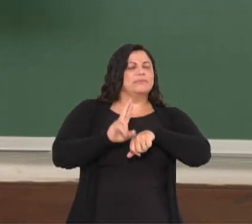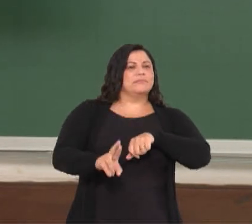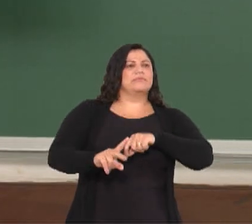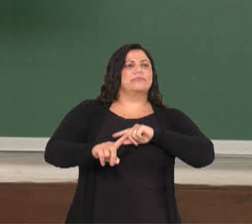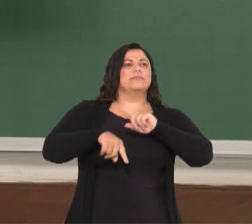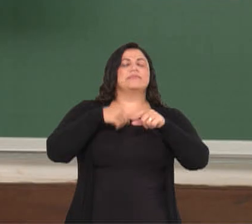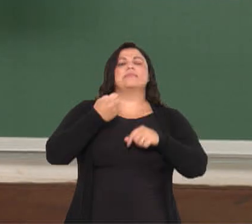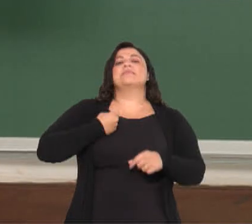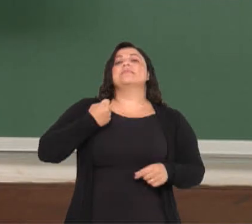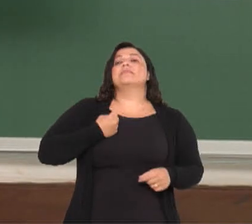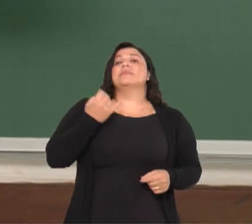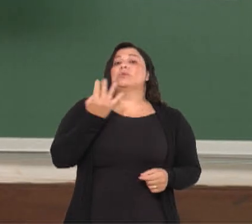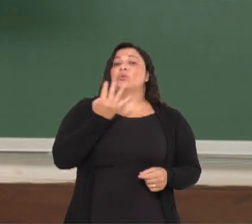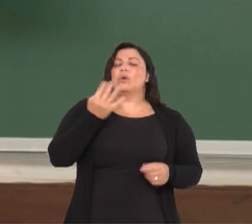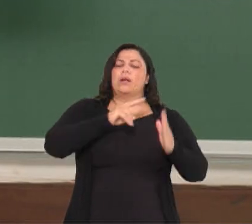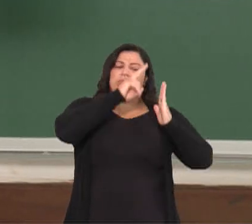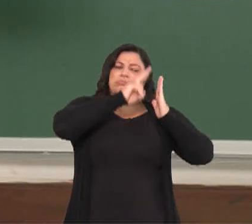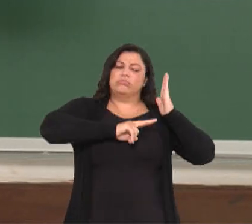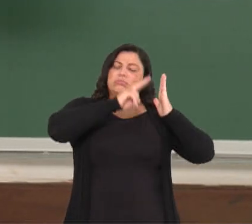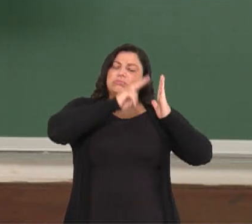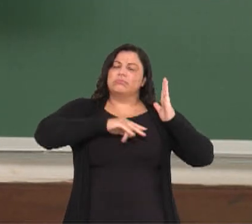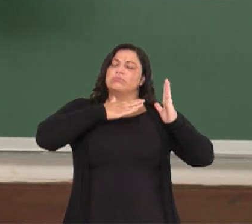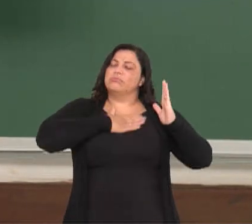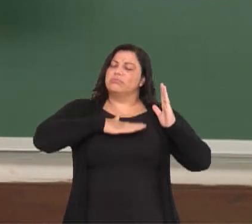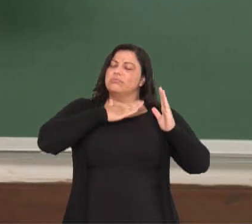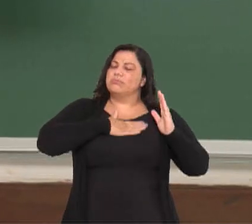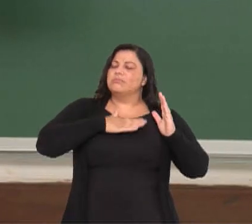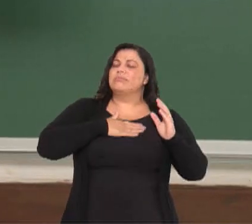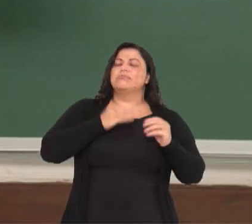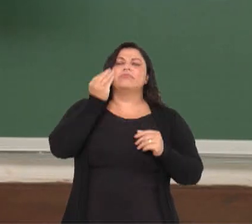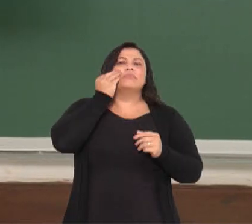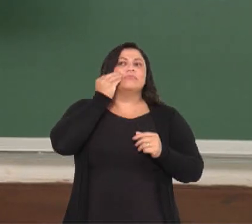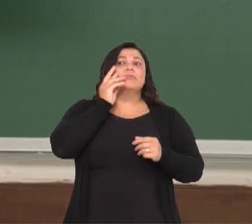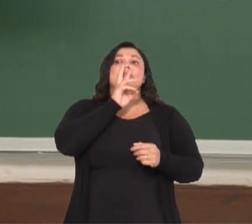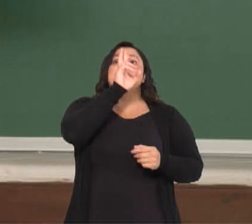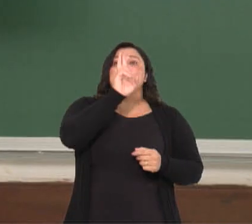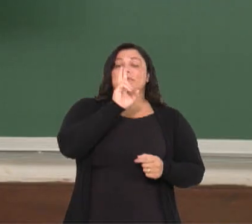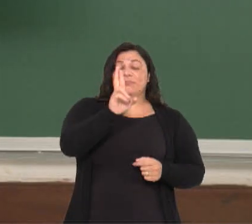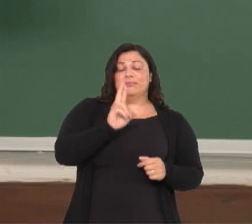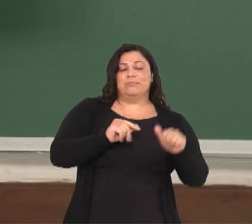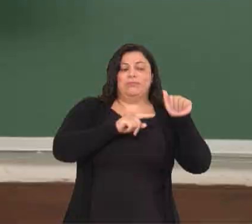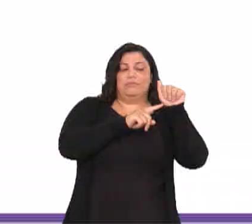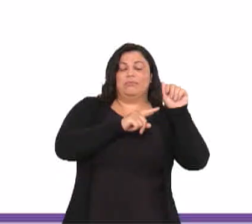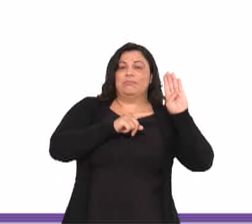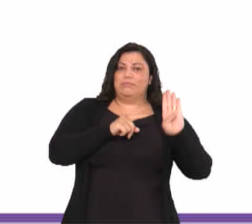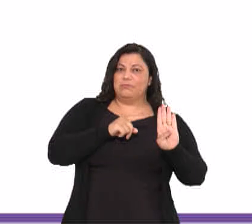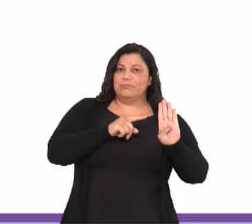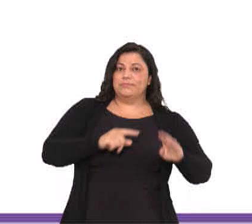número 4. Leia com calma e tente responder a letra A e a letra B aqui no caso.